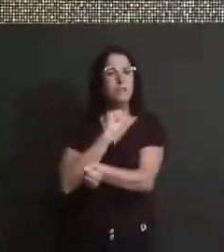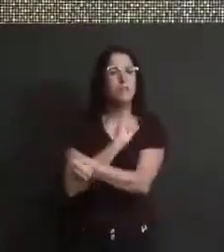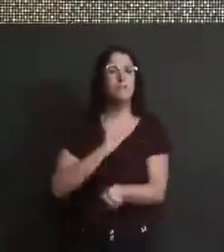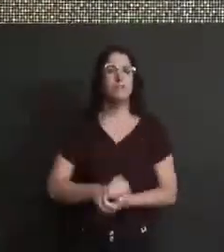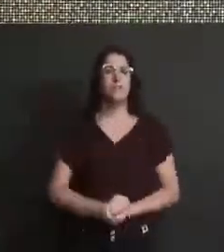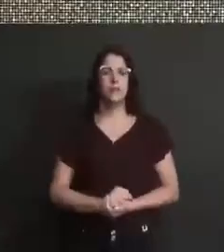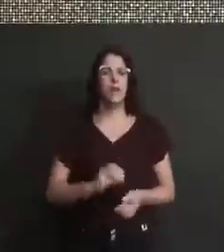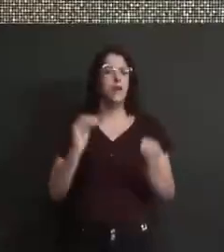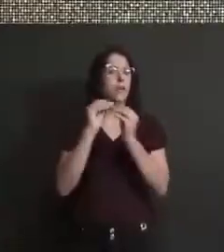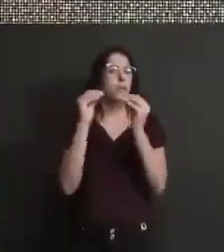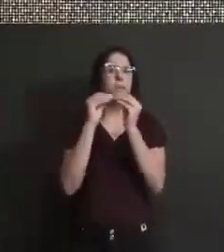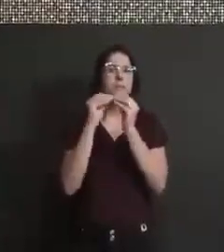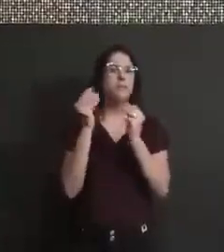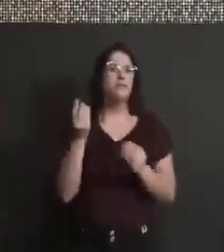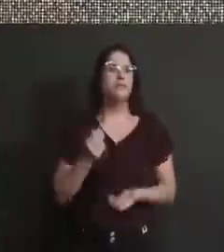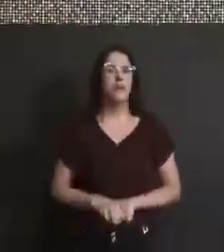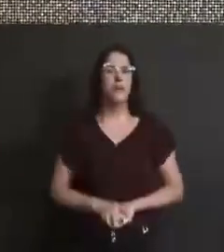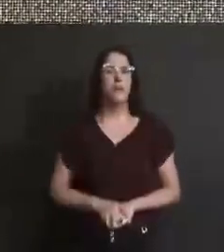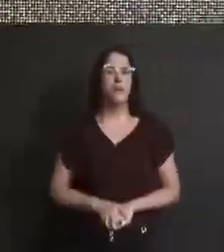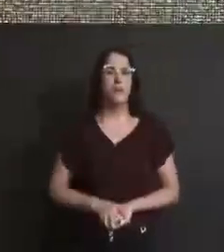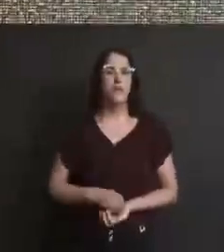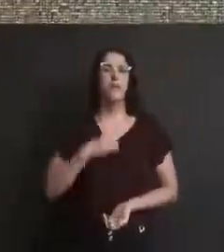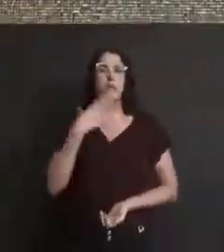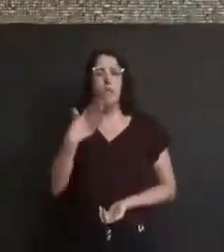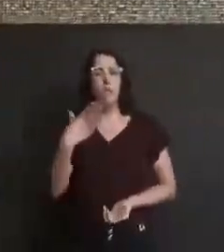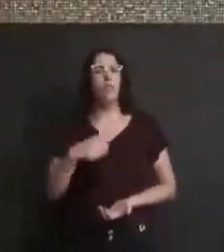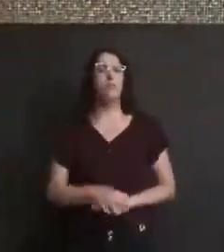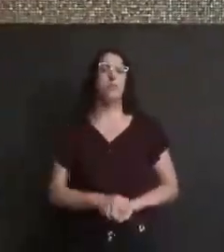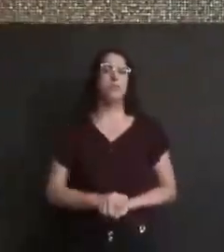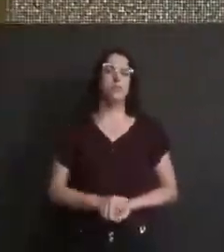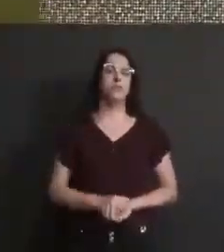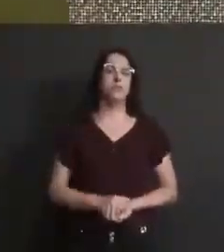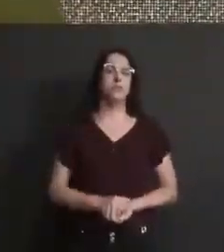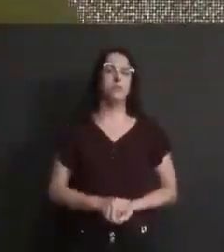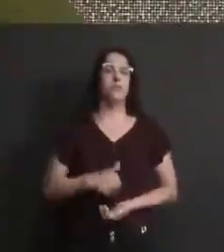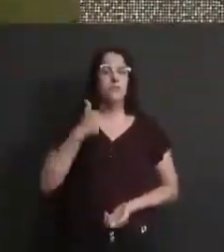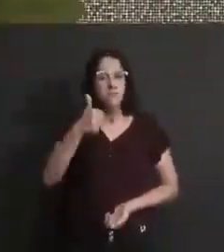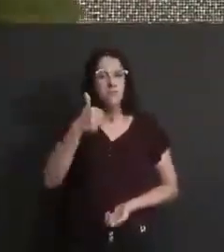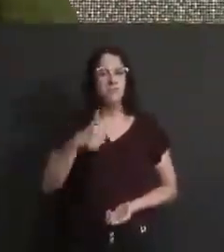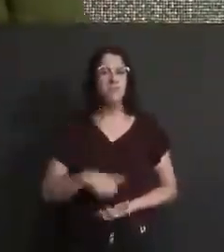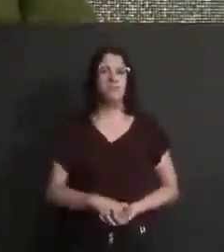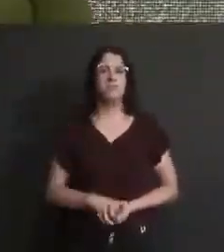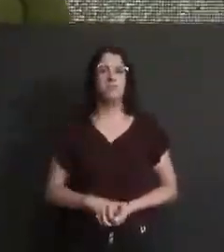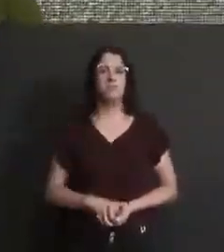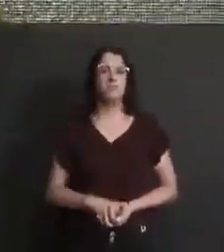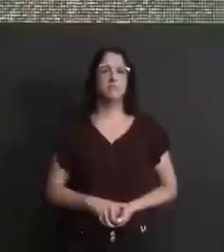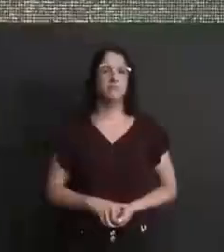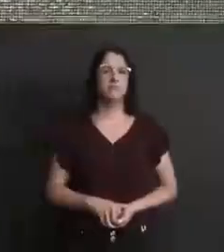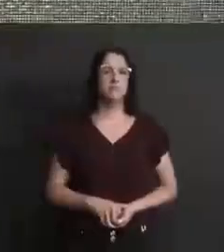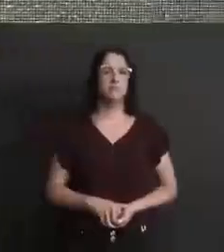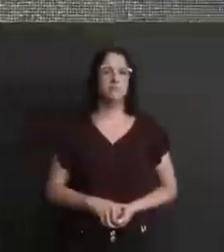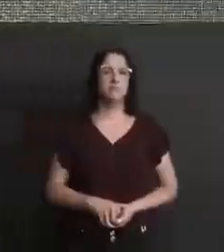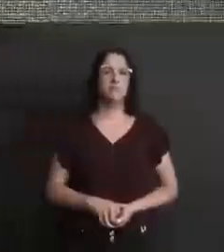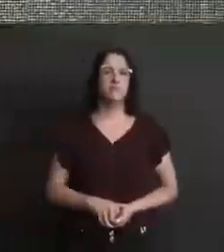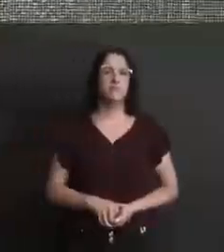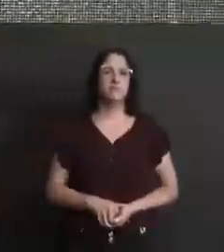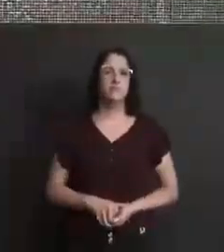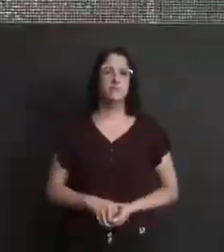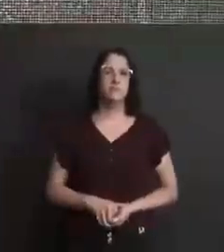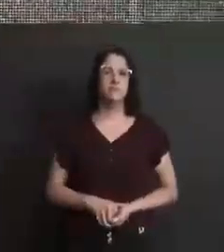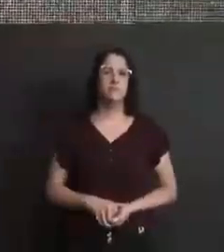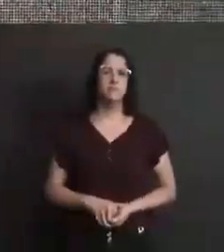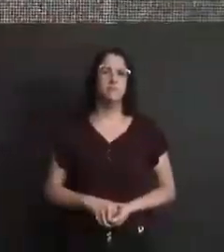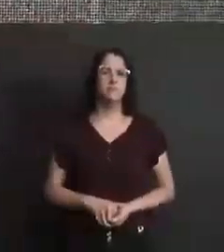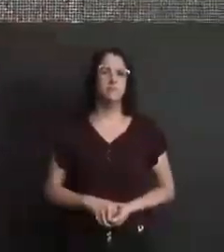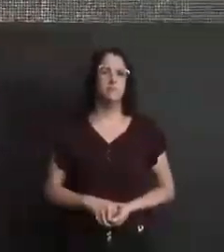beijar, valeu a pena não transar, valeu a pena não ficar se esfregando, valeu a pena não dando espetáculo para os outros.